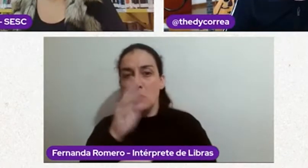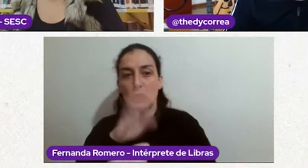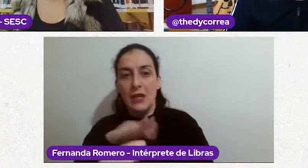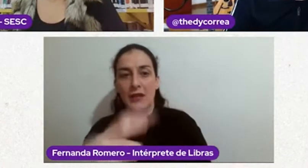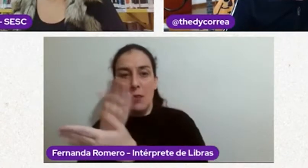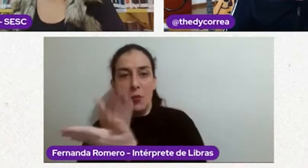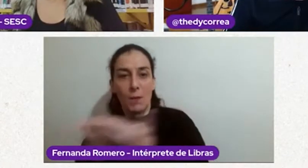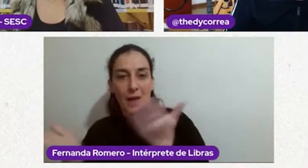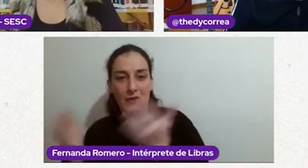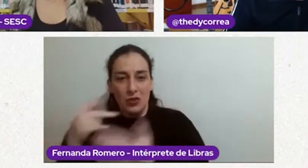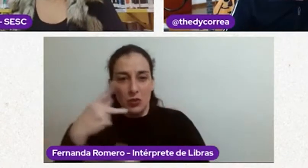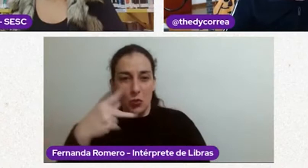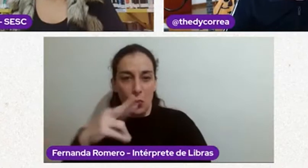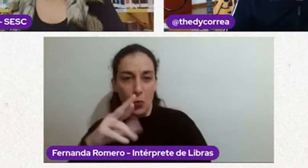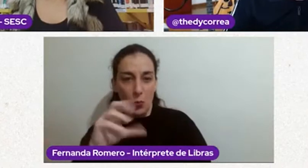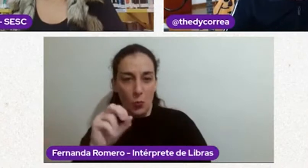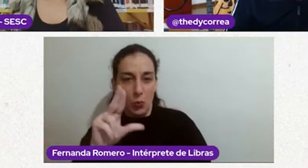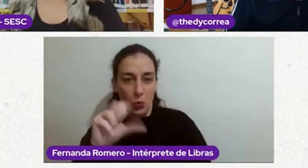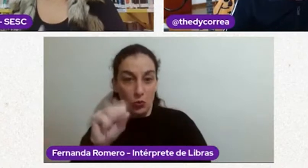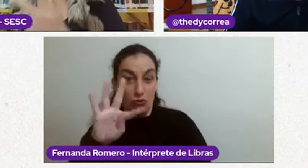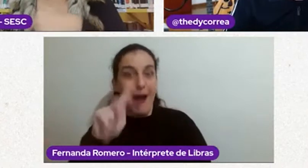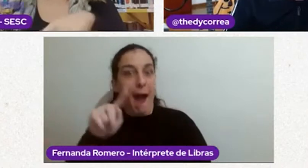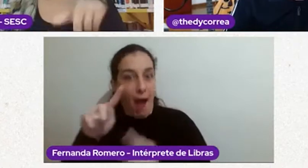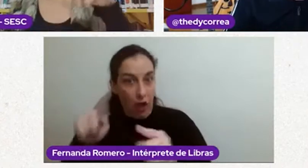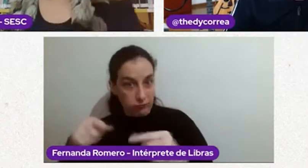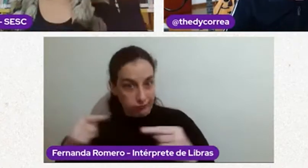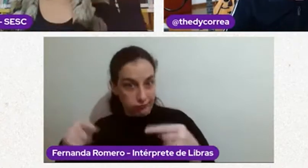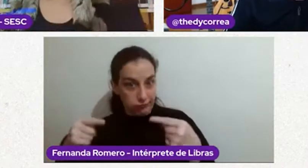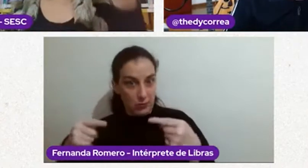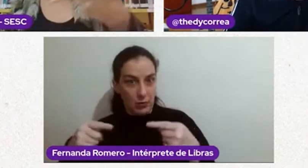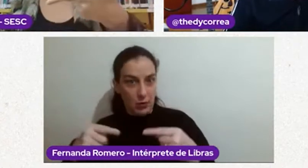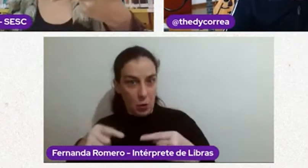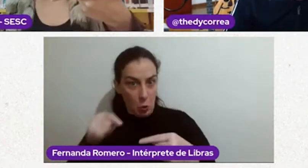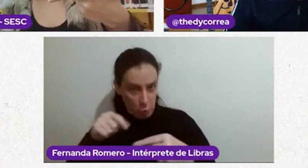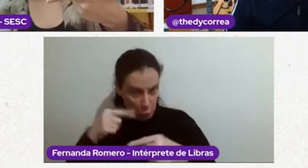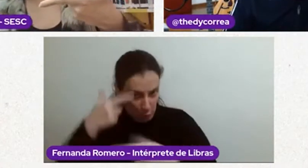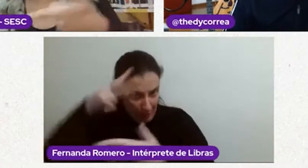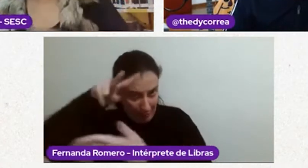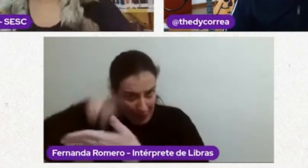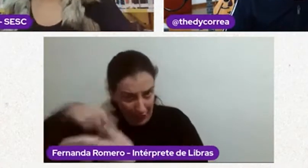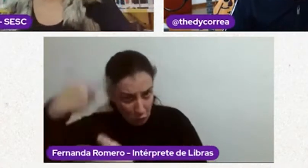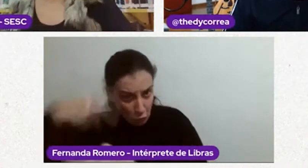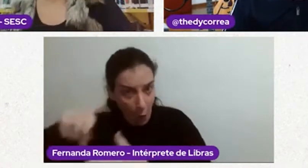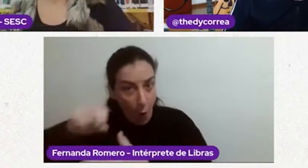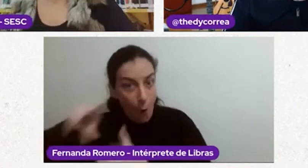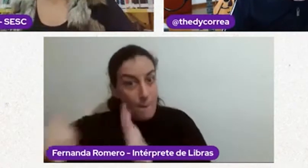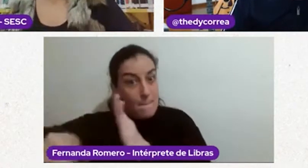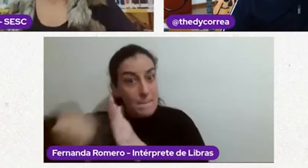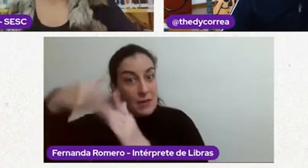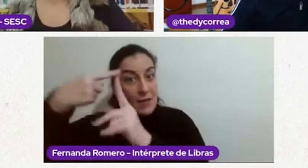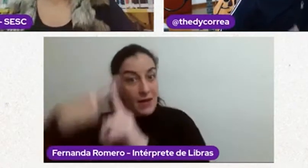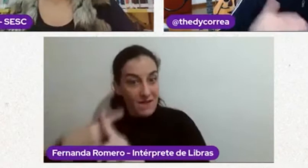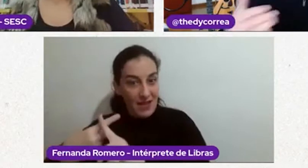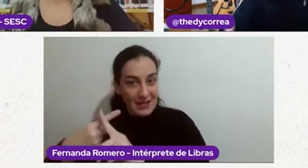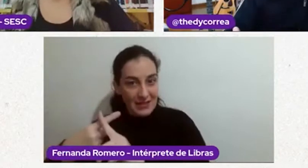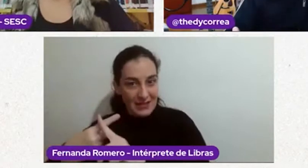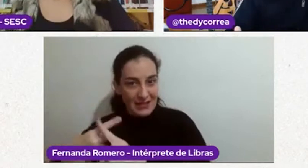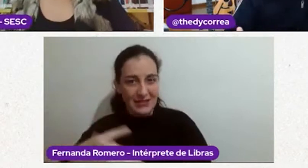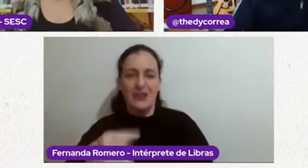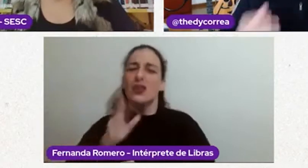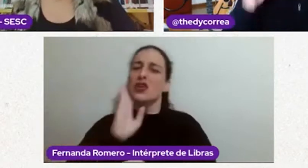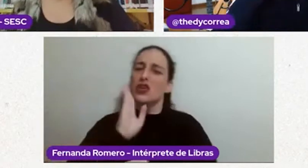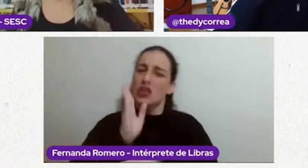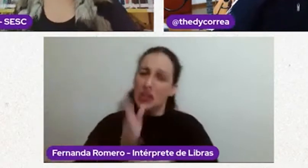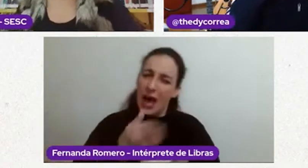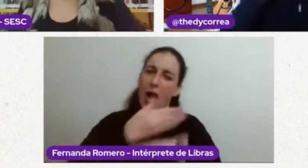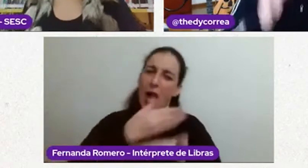Proust, que é um desafio. Tá, relendo ou lendo pela primeira vez? O primeiro volume, sim, porque eu já comecei várias vezes o